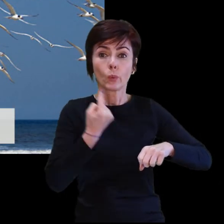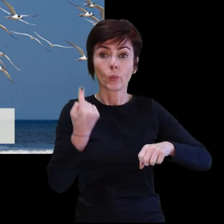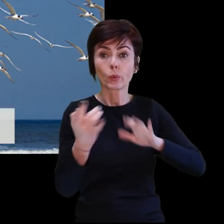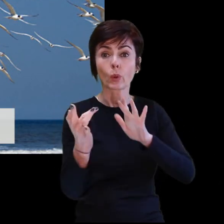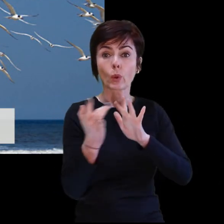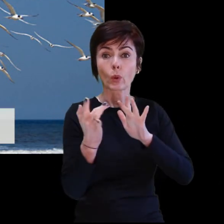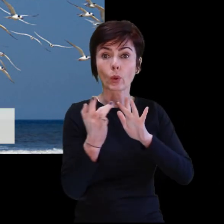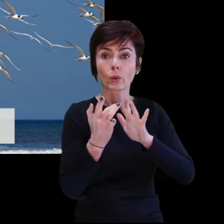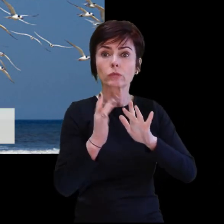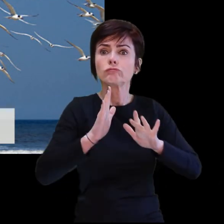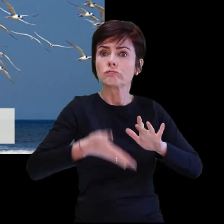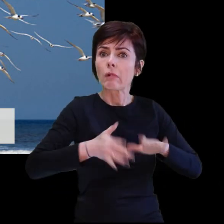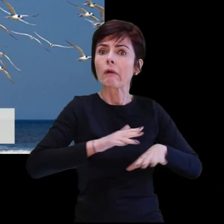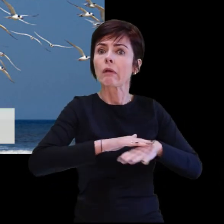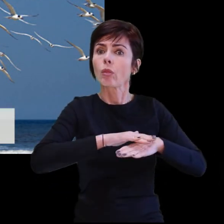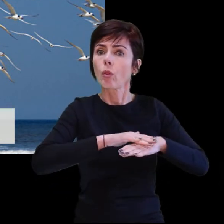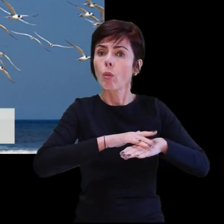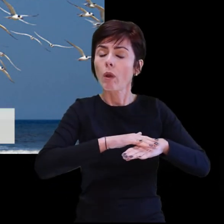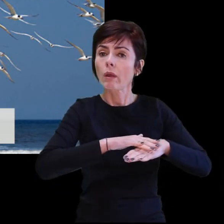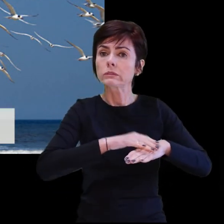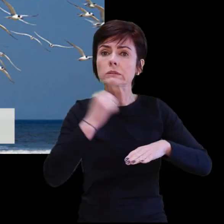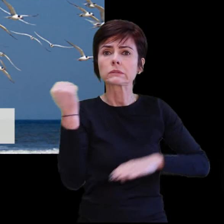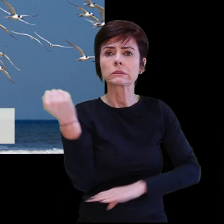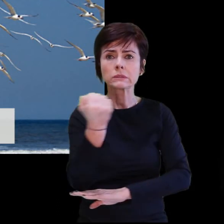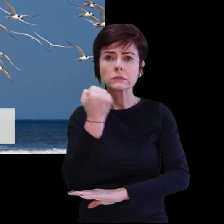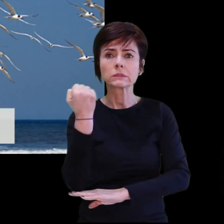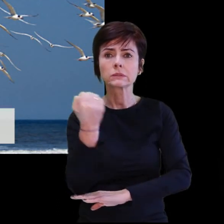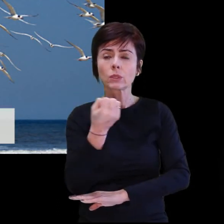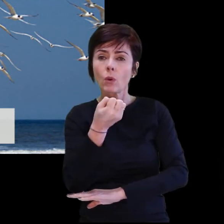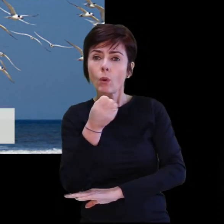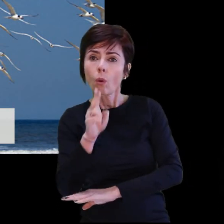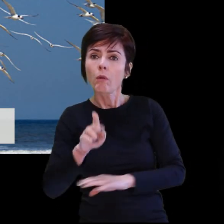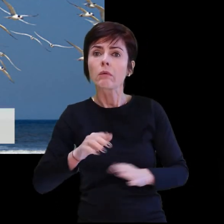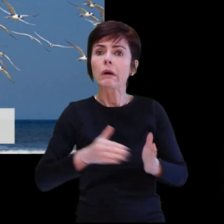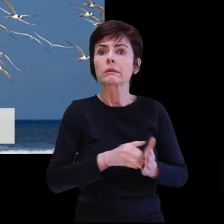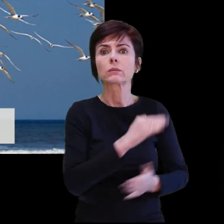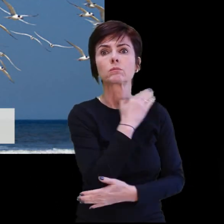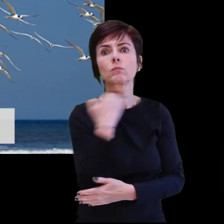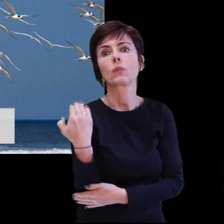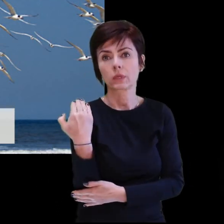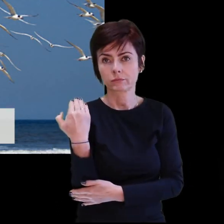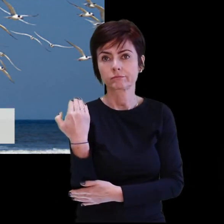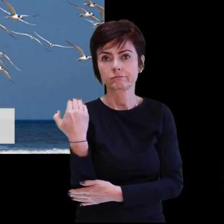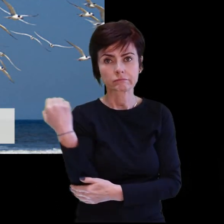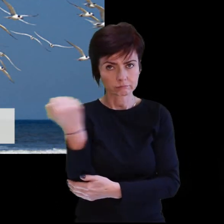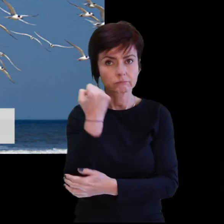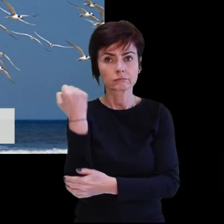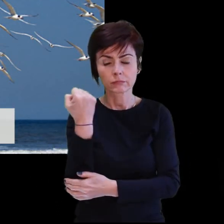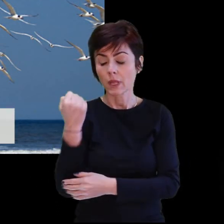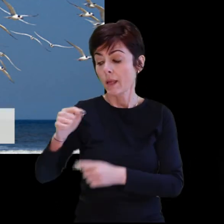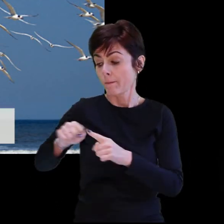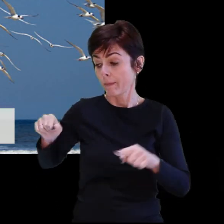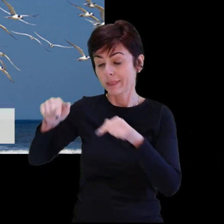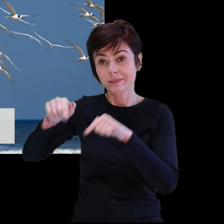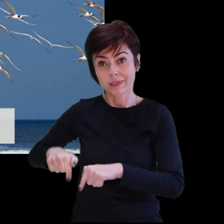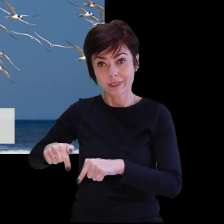Às vezes, um único contato com aquele poluente é suficiente para que você desenvolva doença e possa até vir a óbito.